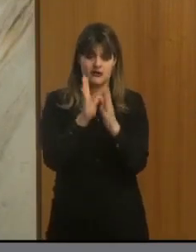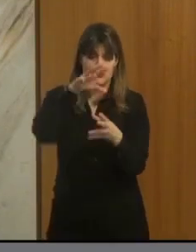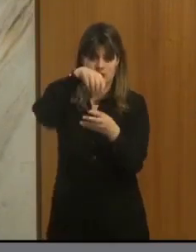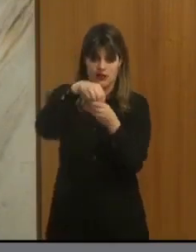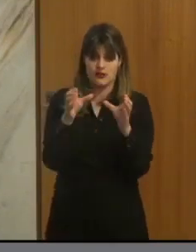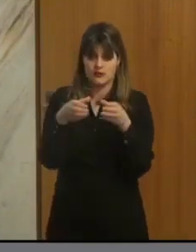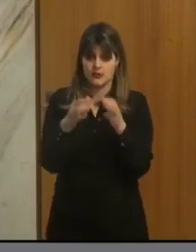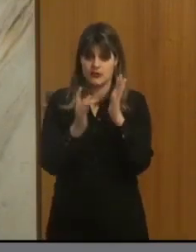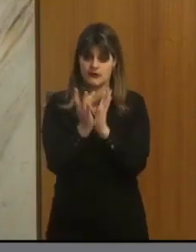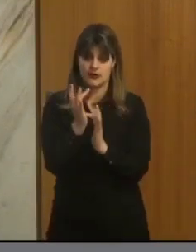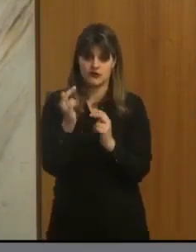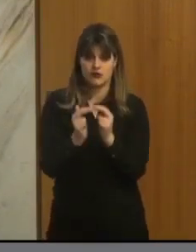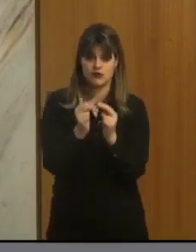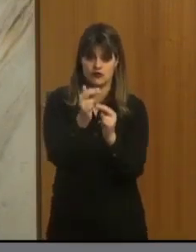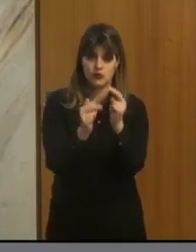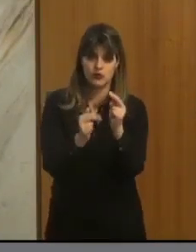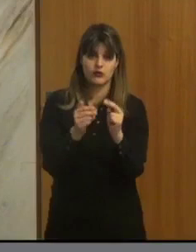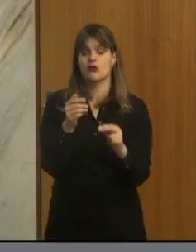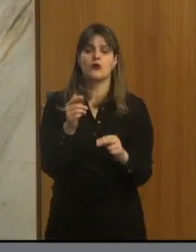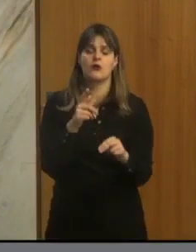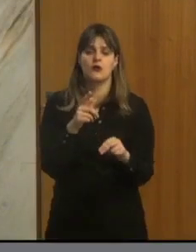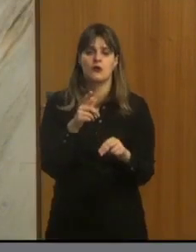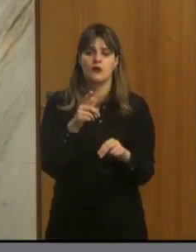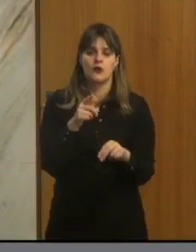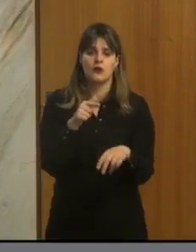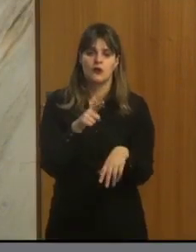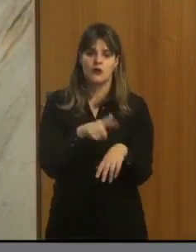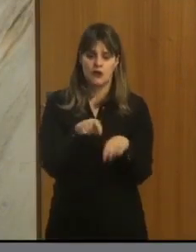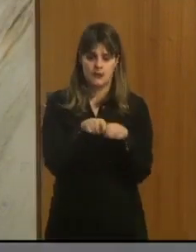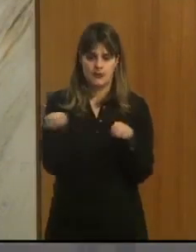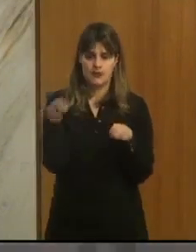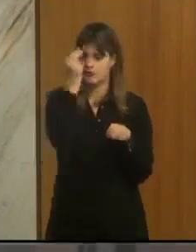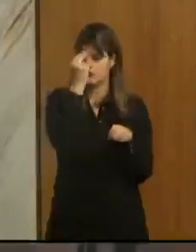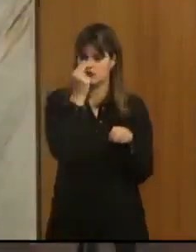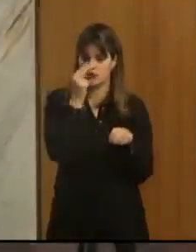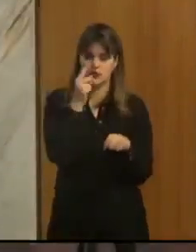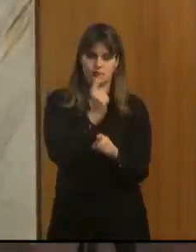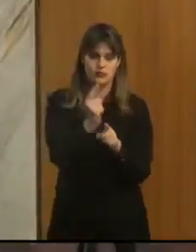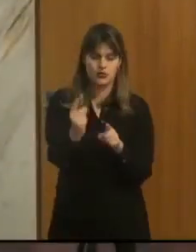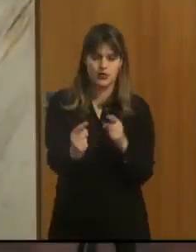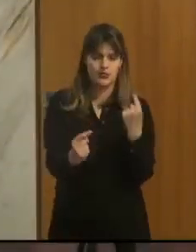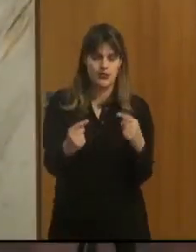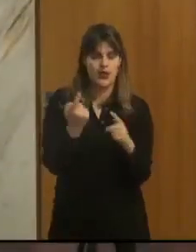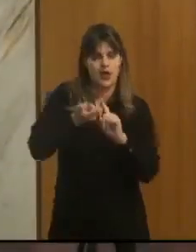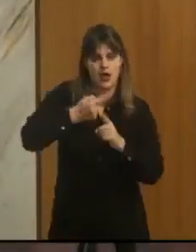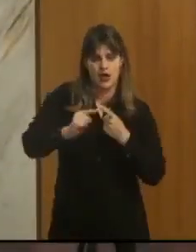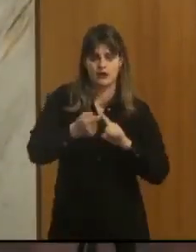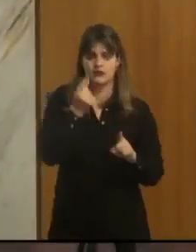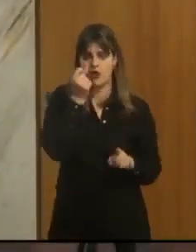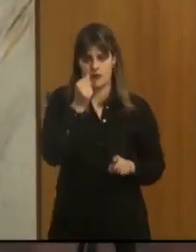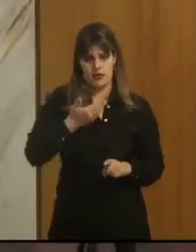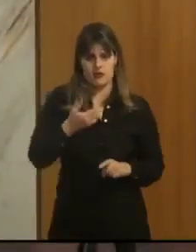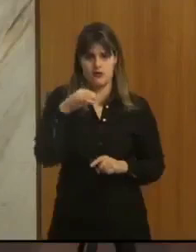Cristo e que foi feita num determinado época histórica, porque tem ali as armas de Dom Manuel,